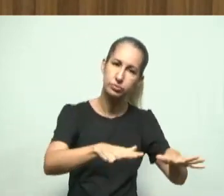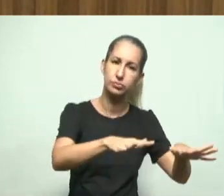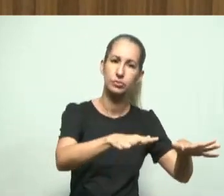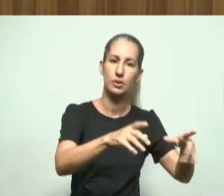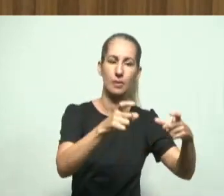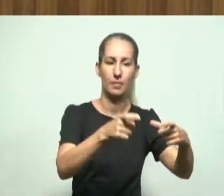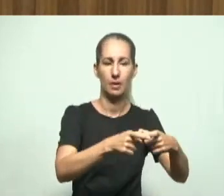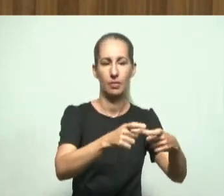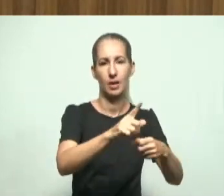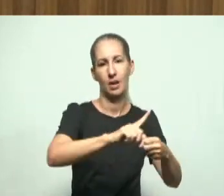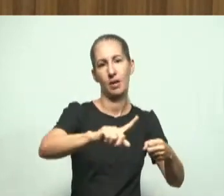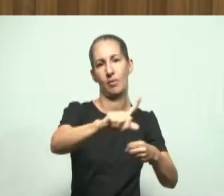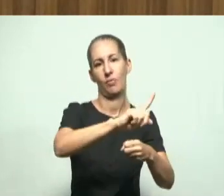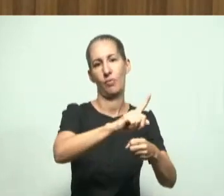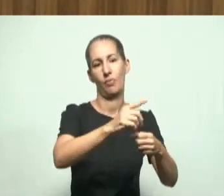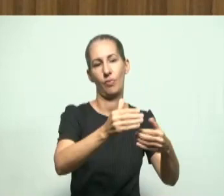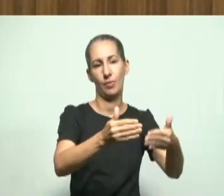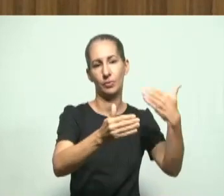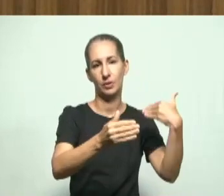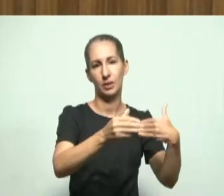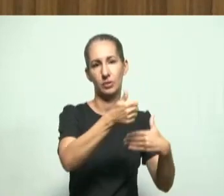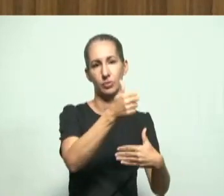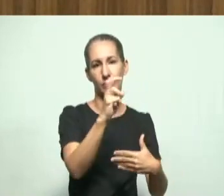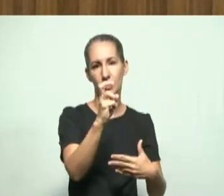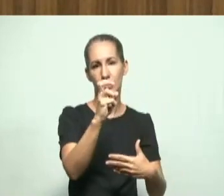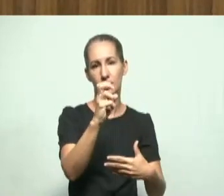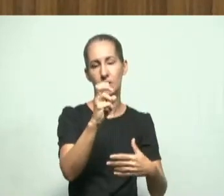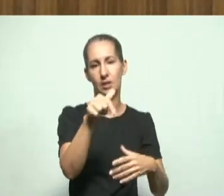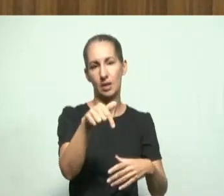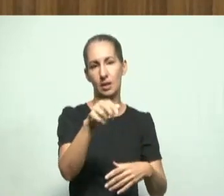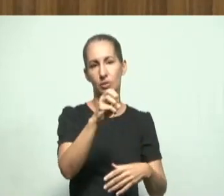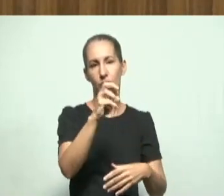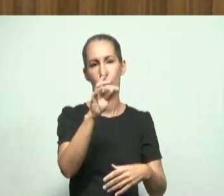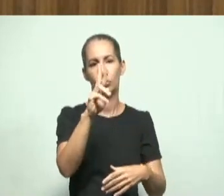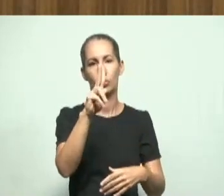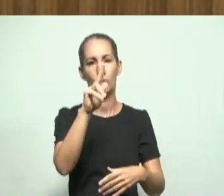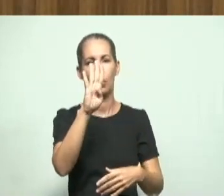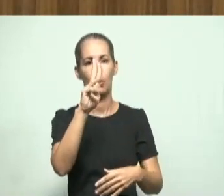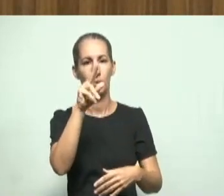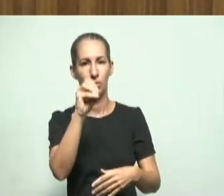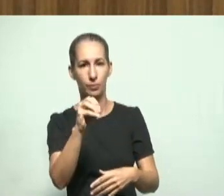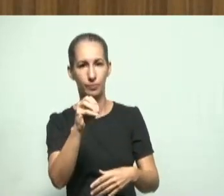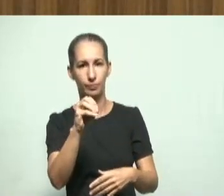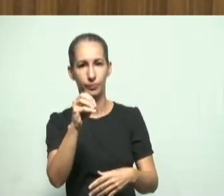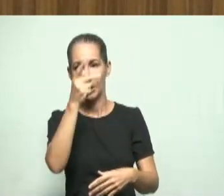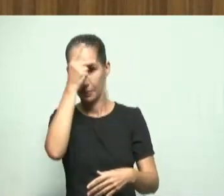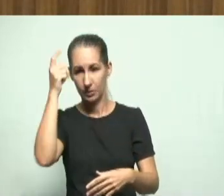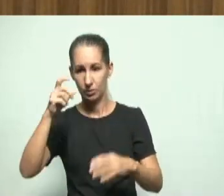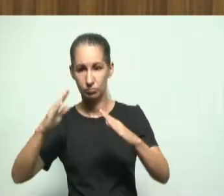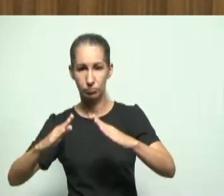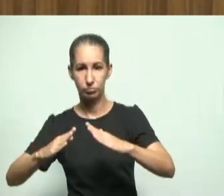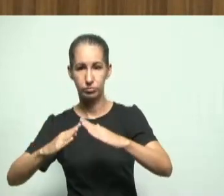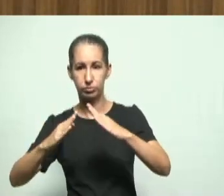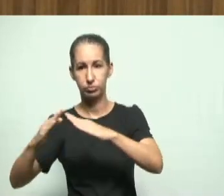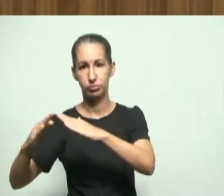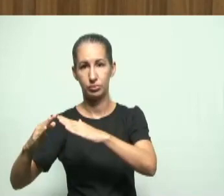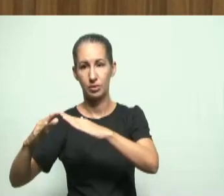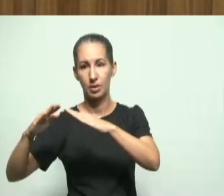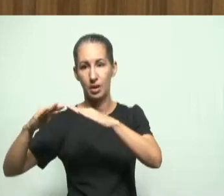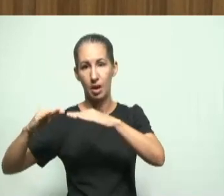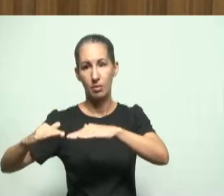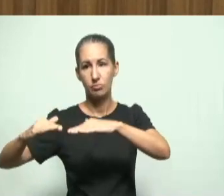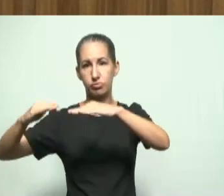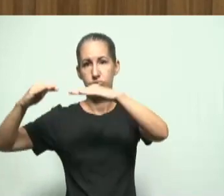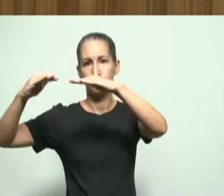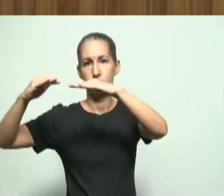outra lagoa, que é a outra lagoa por trás do 15 de outubro, para que aquelas pessoas não fiquem submersas. As pessoas, a água tem que